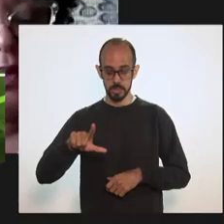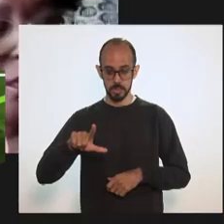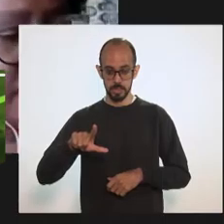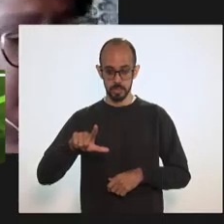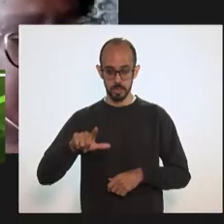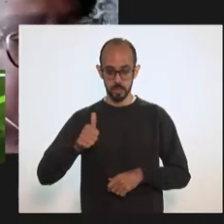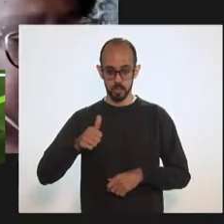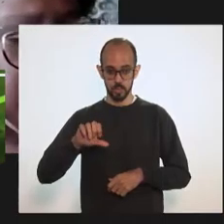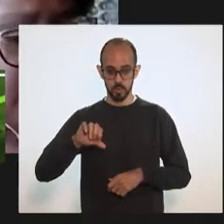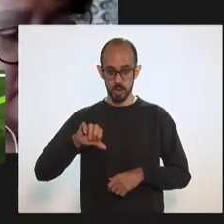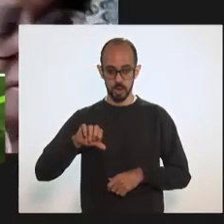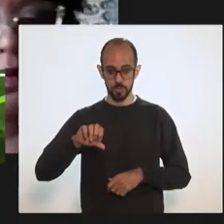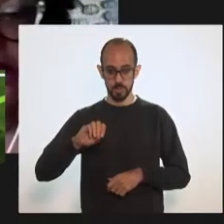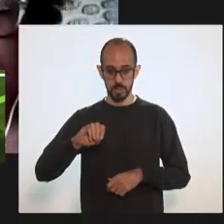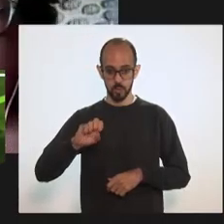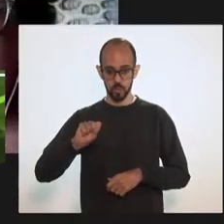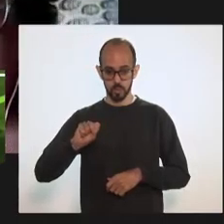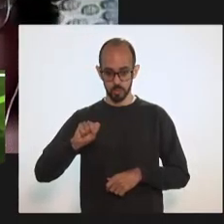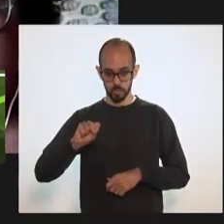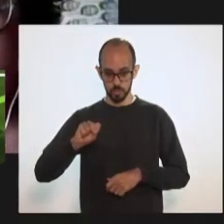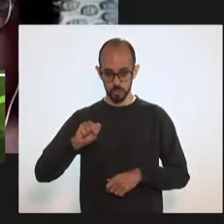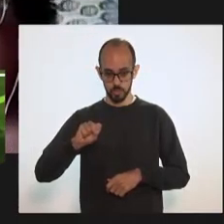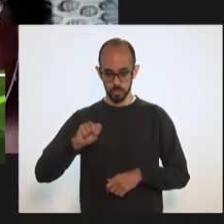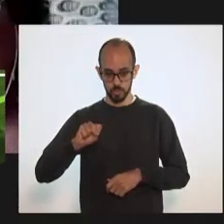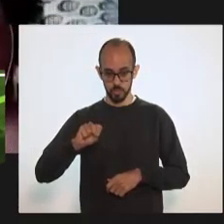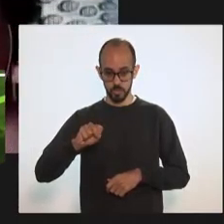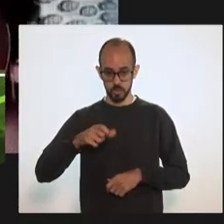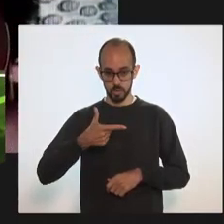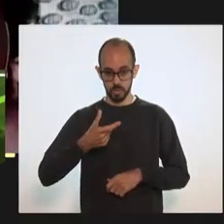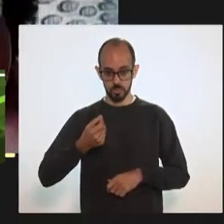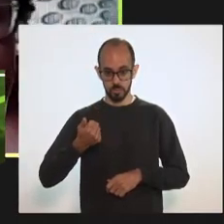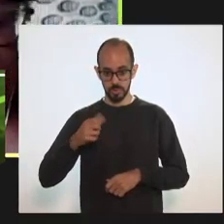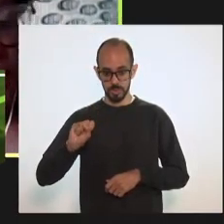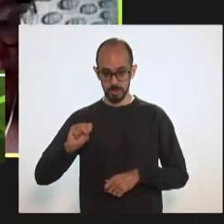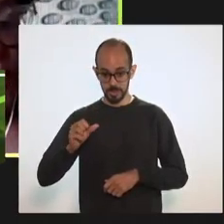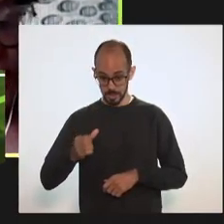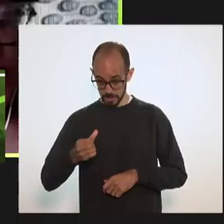vistas nisso. Pedir de vistas. 40.